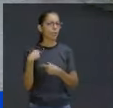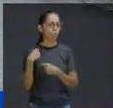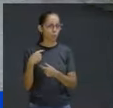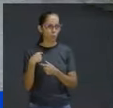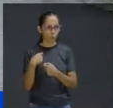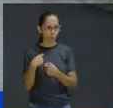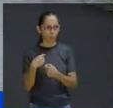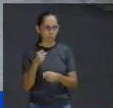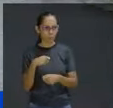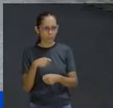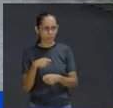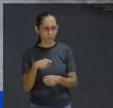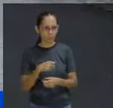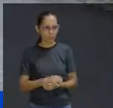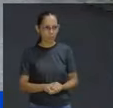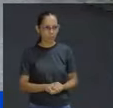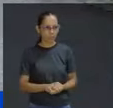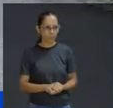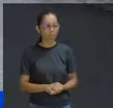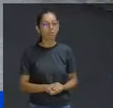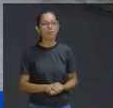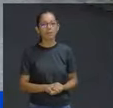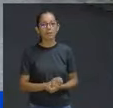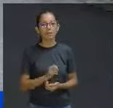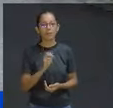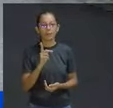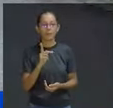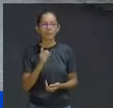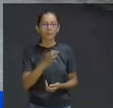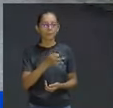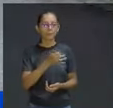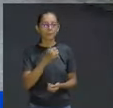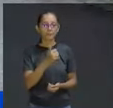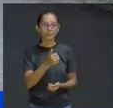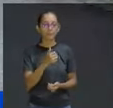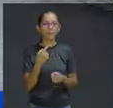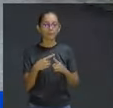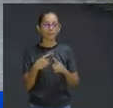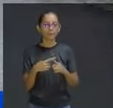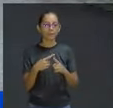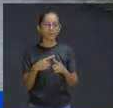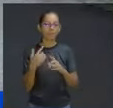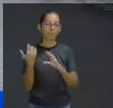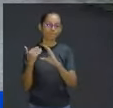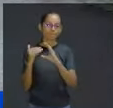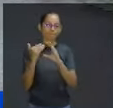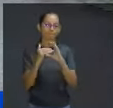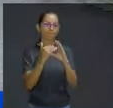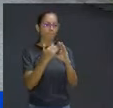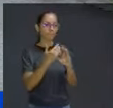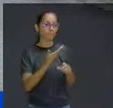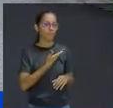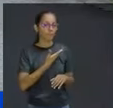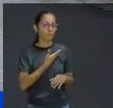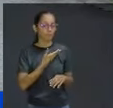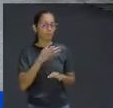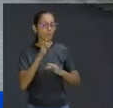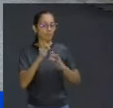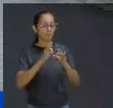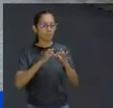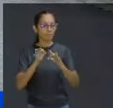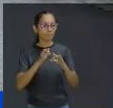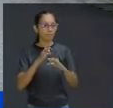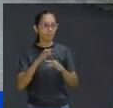que sim. Para a gente comunicar e para os colegas se prepararem, né? Porque carga dobrada agora. Carga dobrada. Para a gente se